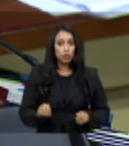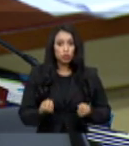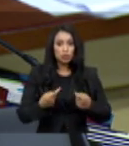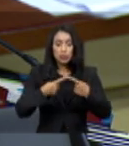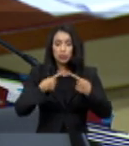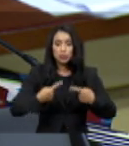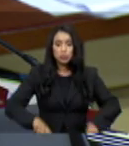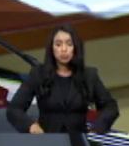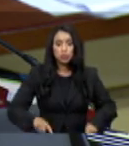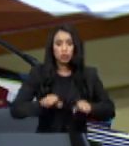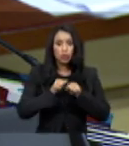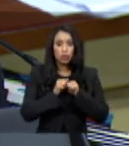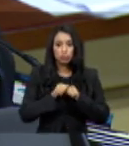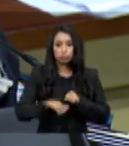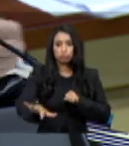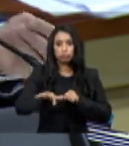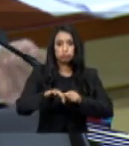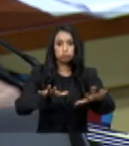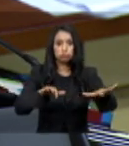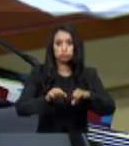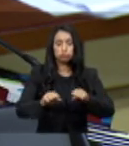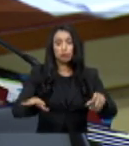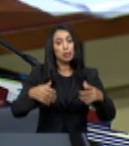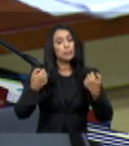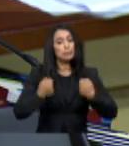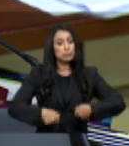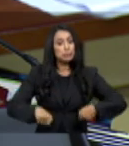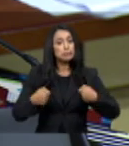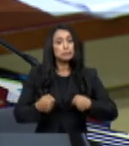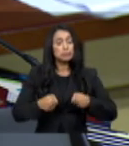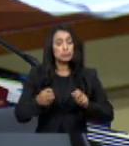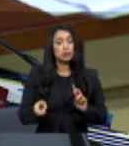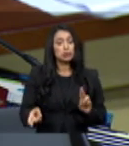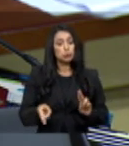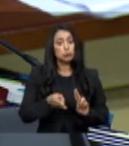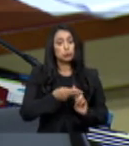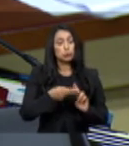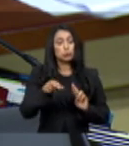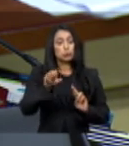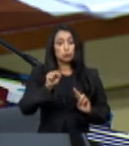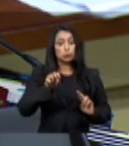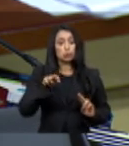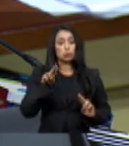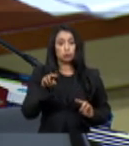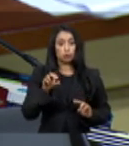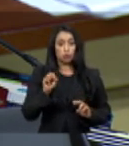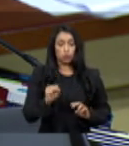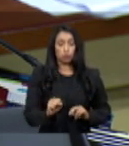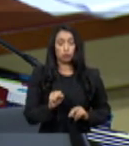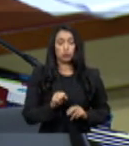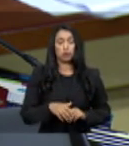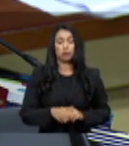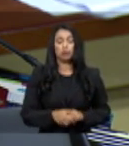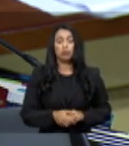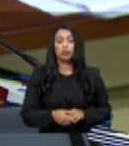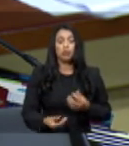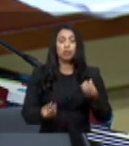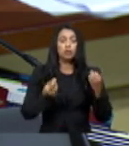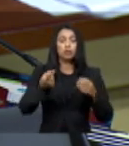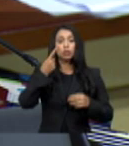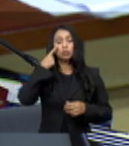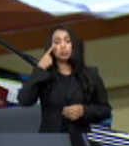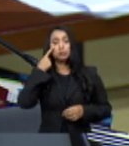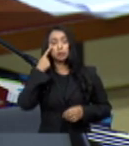a disseminação por pessoas que vão precisar usar o sistema único de saúde e como